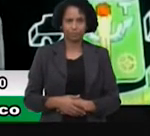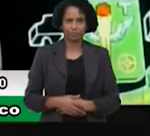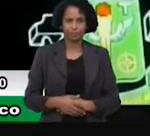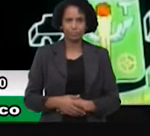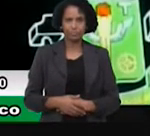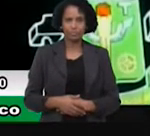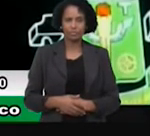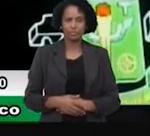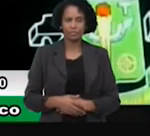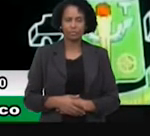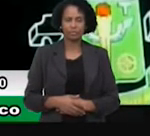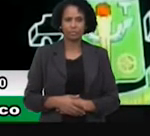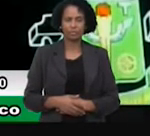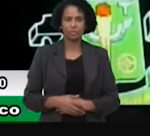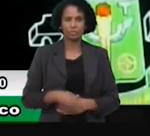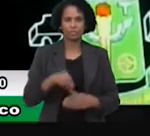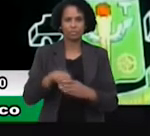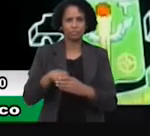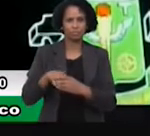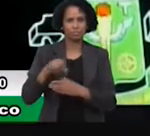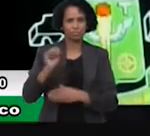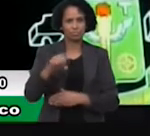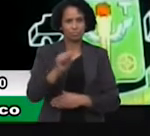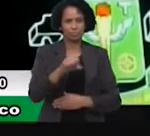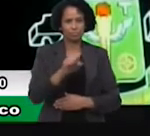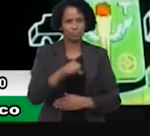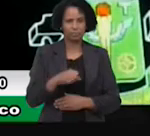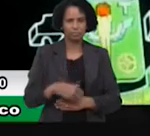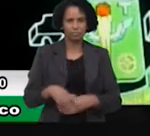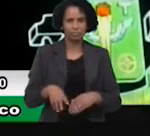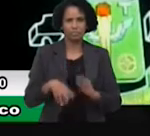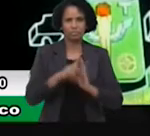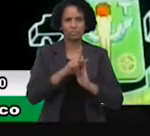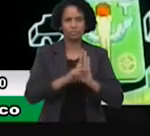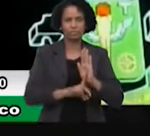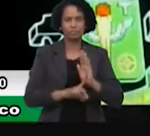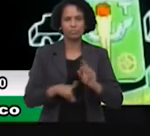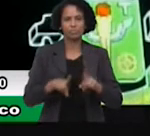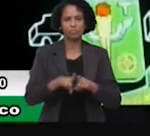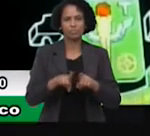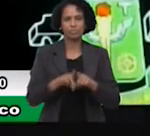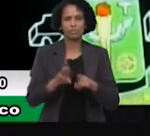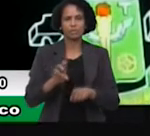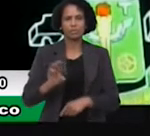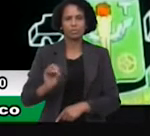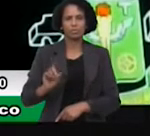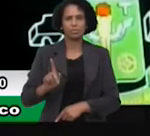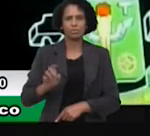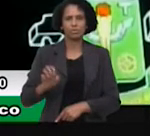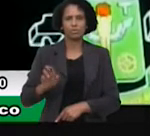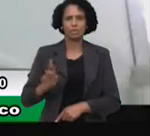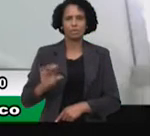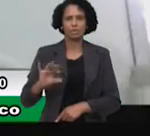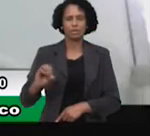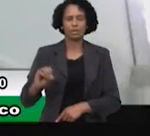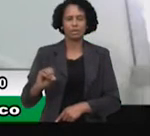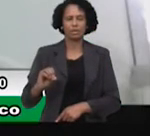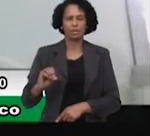voto favorável ao presente projeto. Novo vereador Rogério Santos, como vota, Vossa Excelência? Eu voto